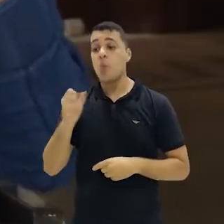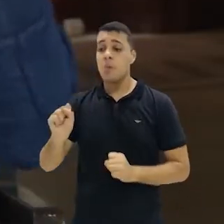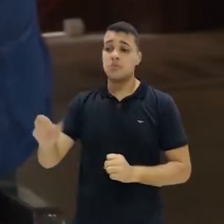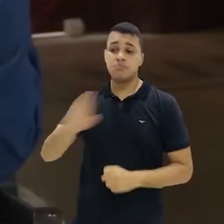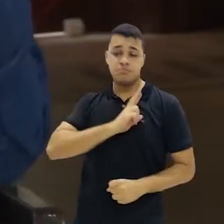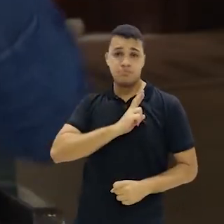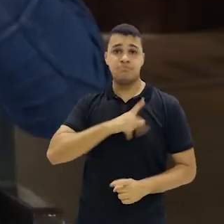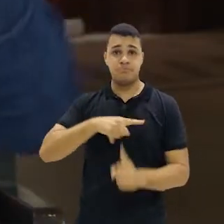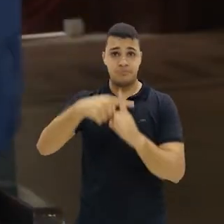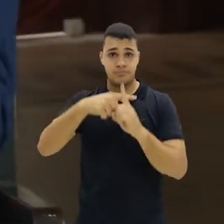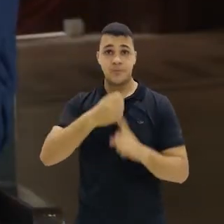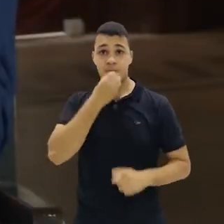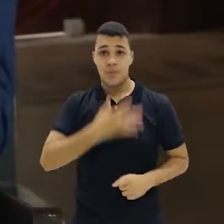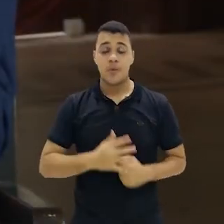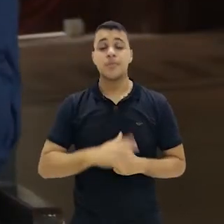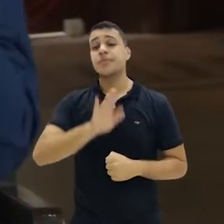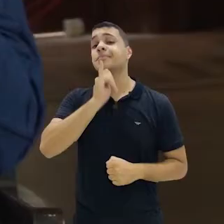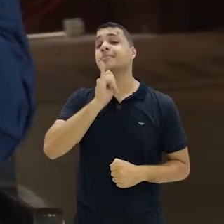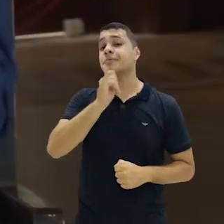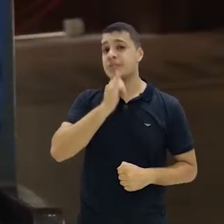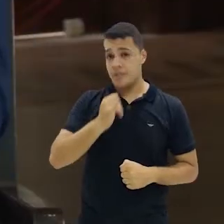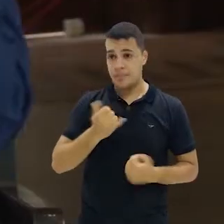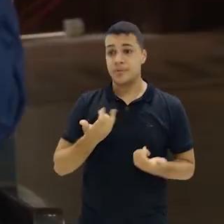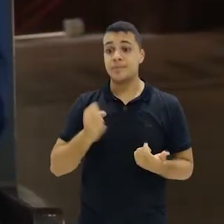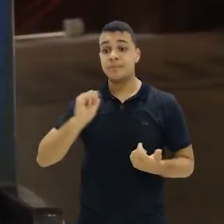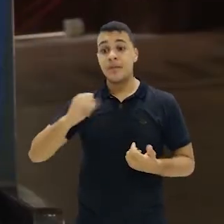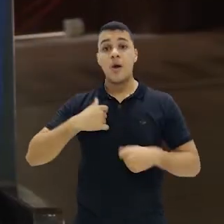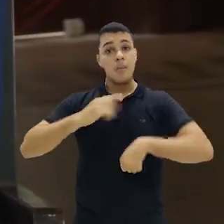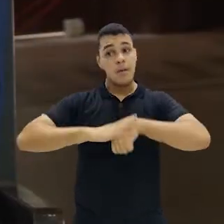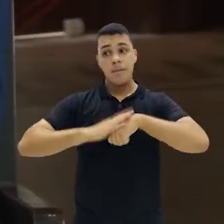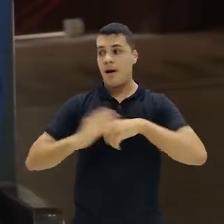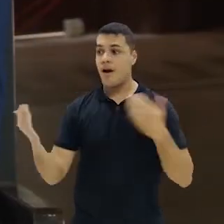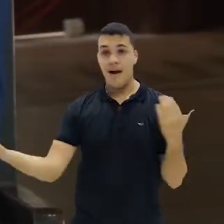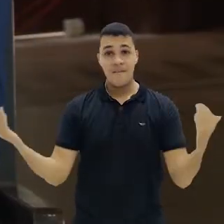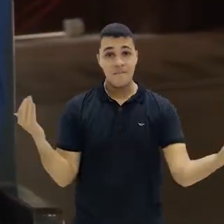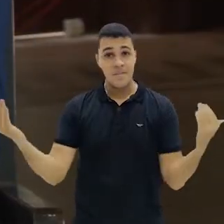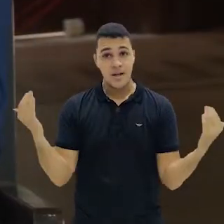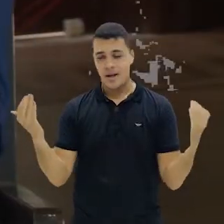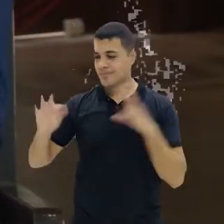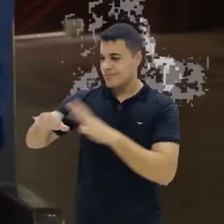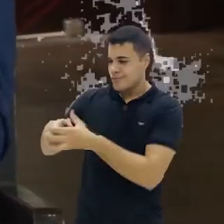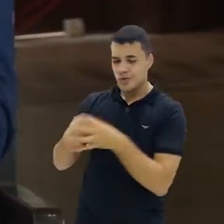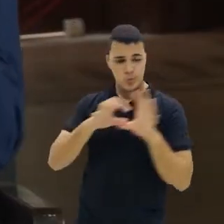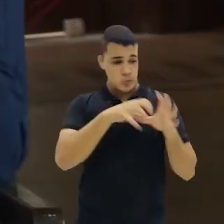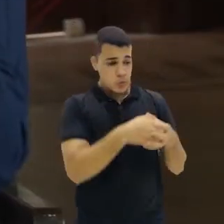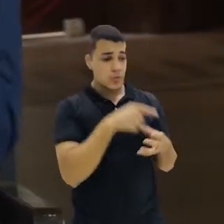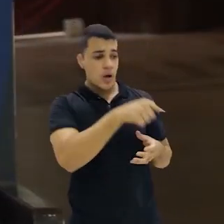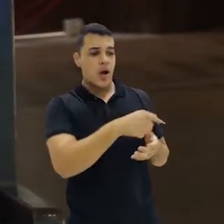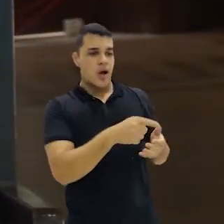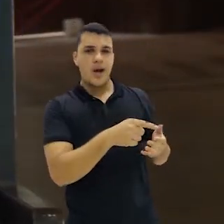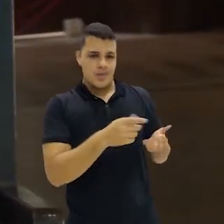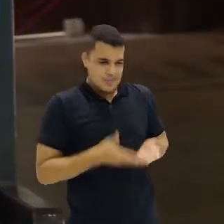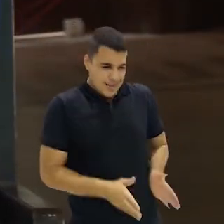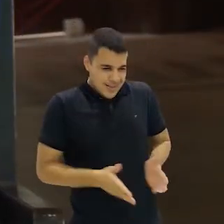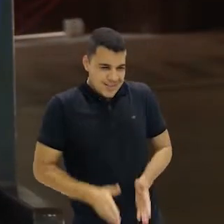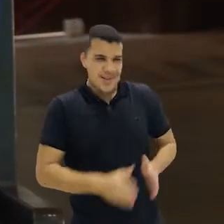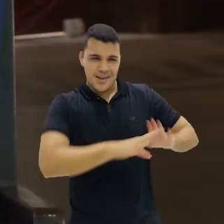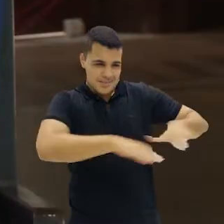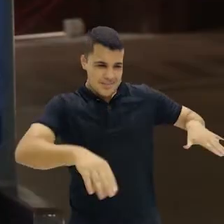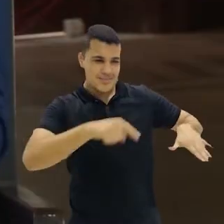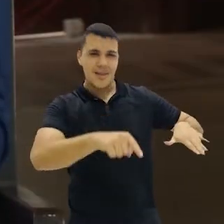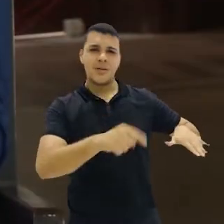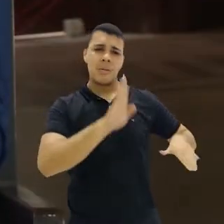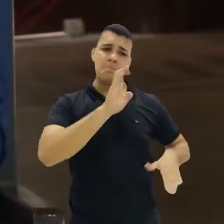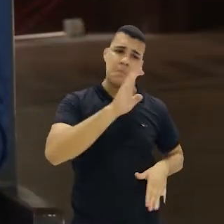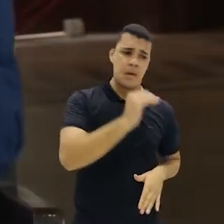poderia classificar os indivíduos, ou as crianças, ou os bebês que eu quero estudar, de acordo com o peso que eles